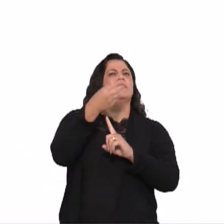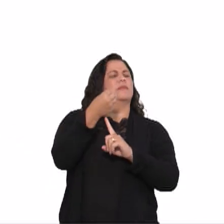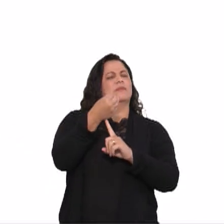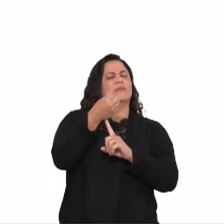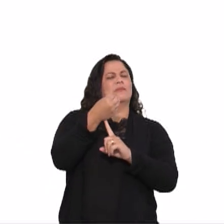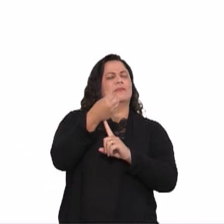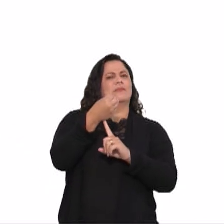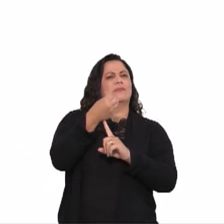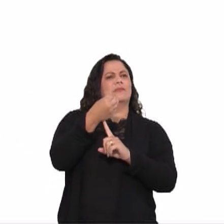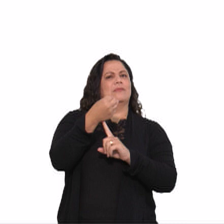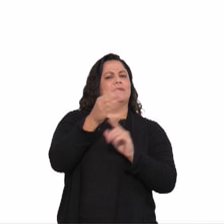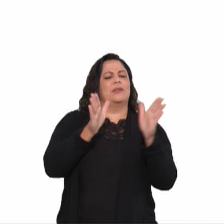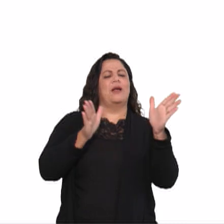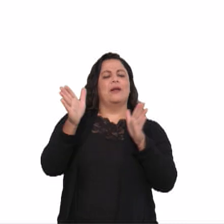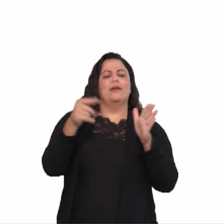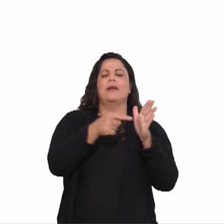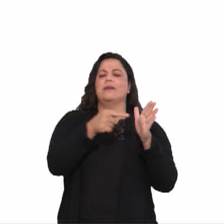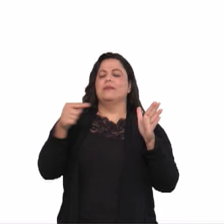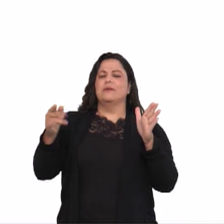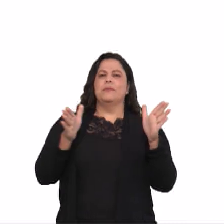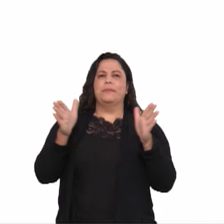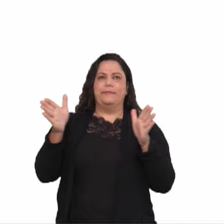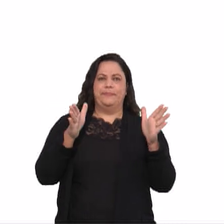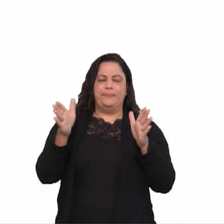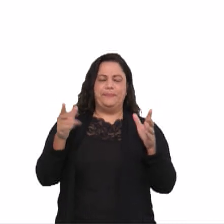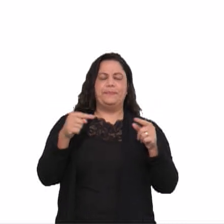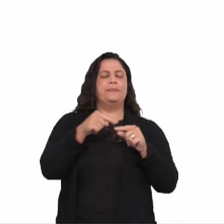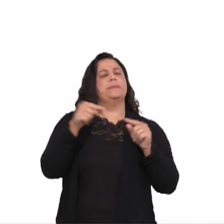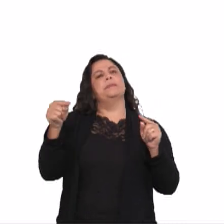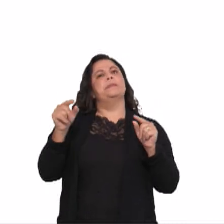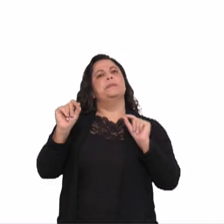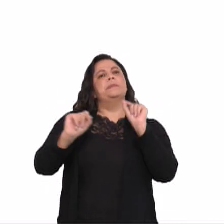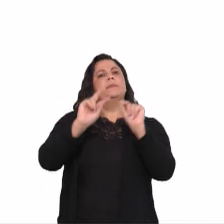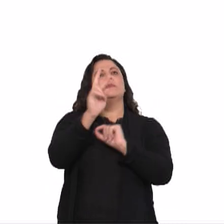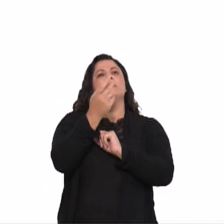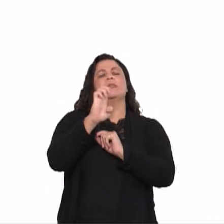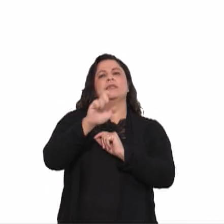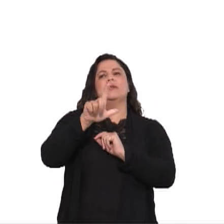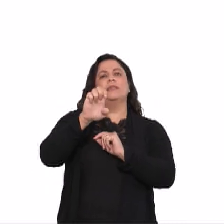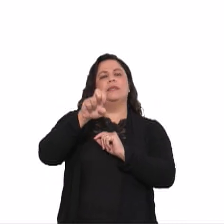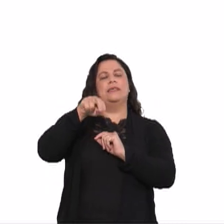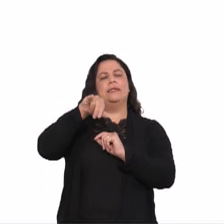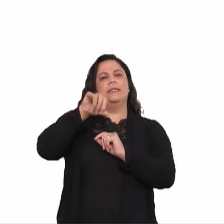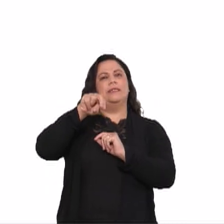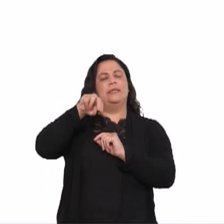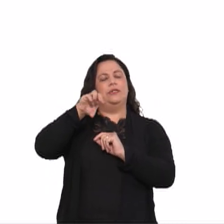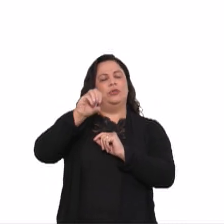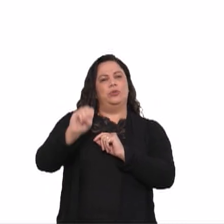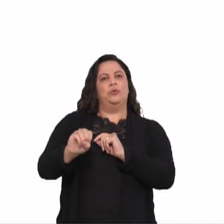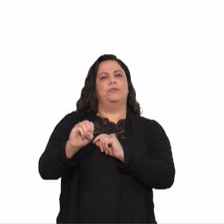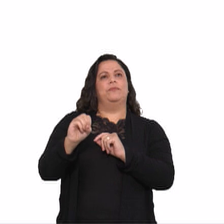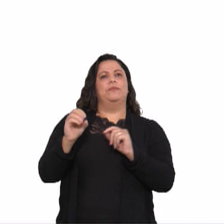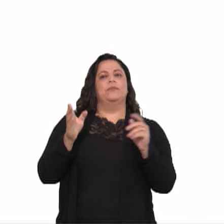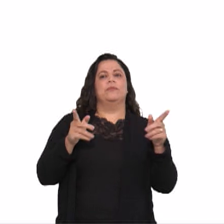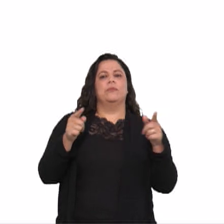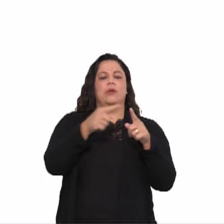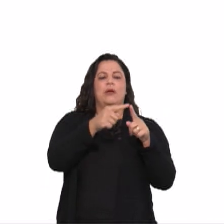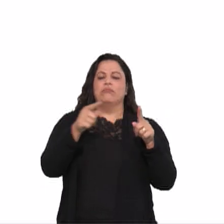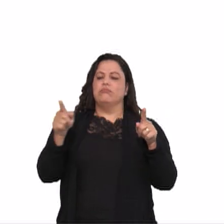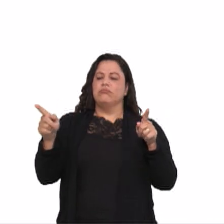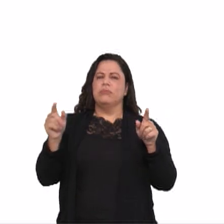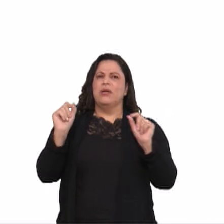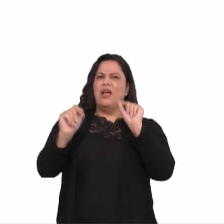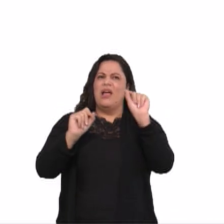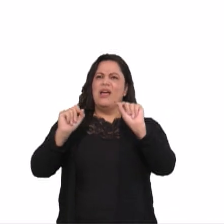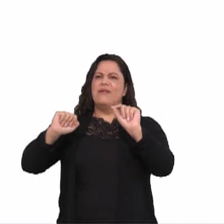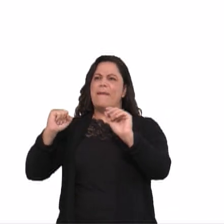período helenístico. A arte no período helenístico é marcada sobretudo pela escultura, tá? Era uma arte que retratava